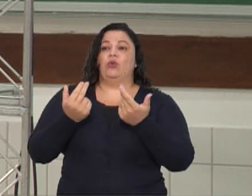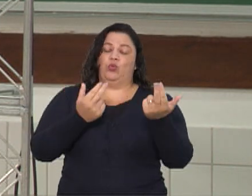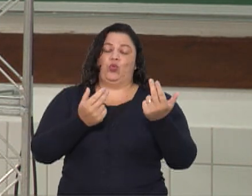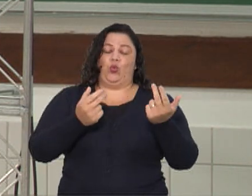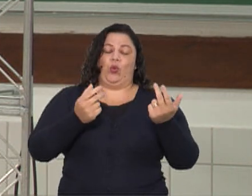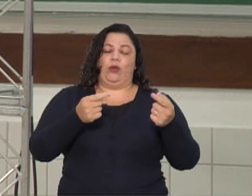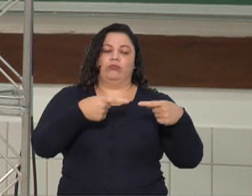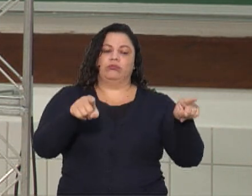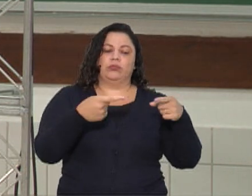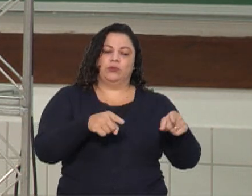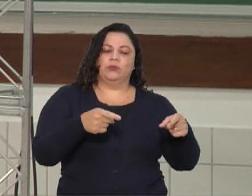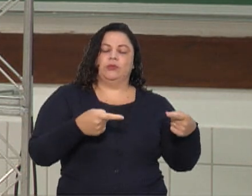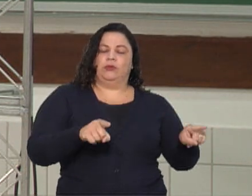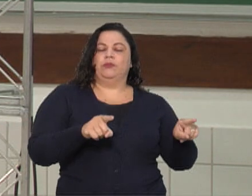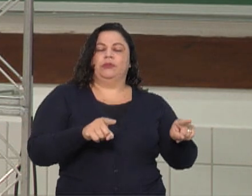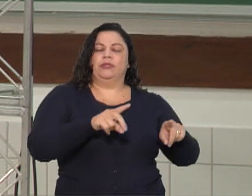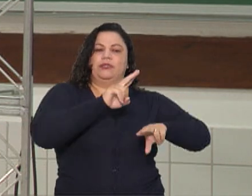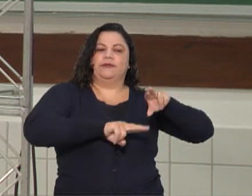festa junina, que é o Caicai Balão.